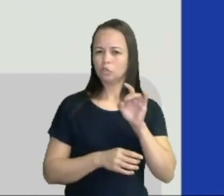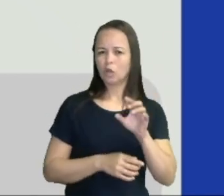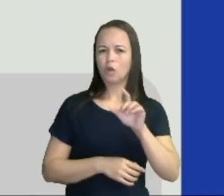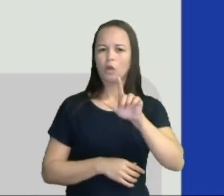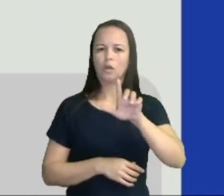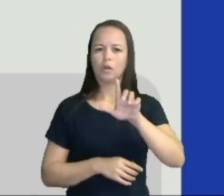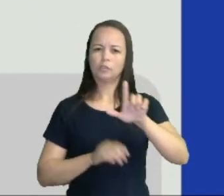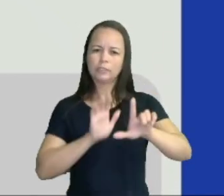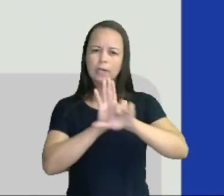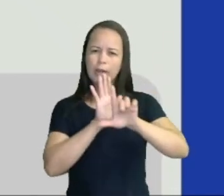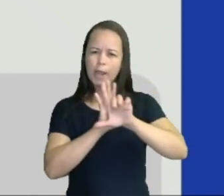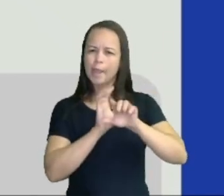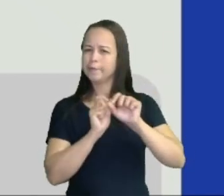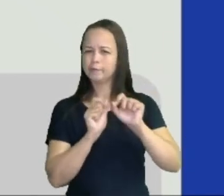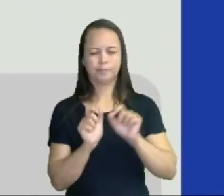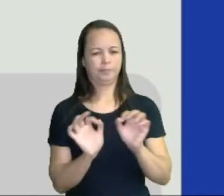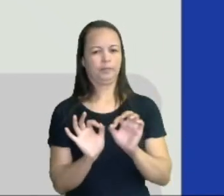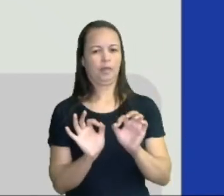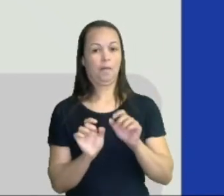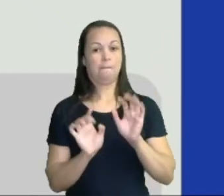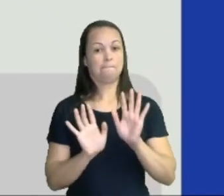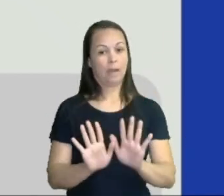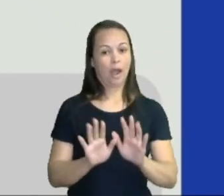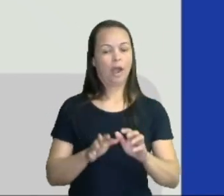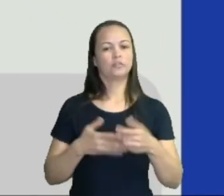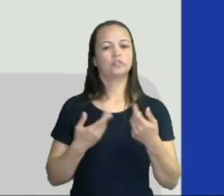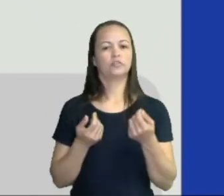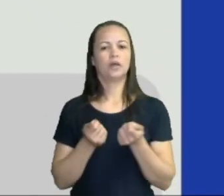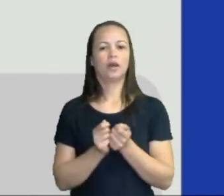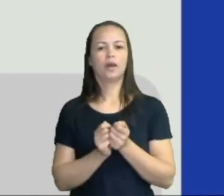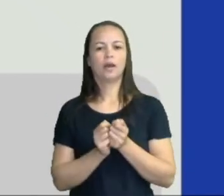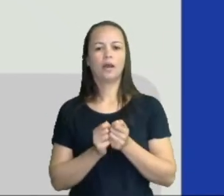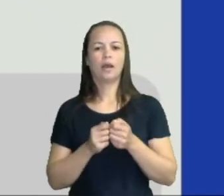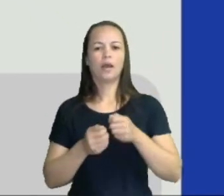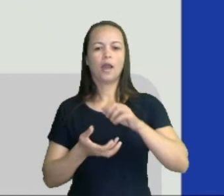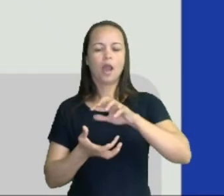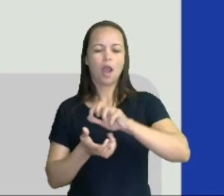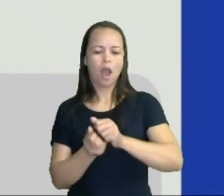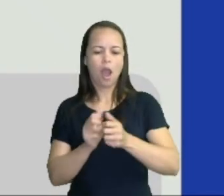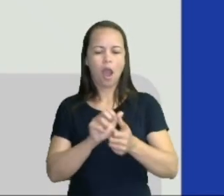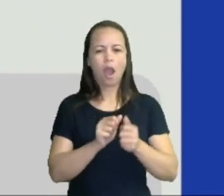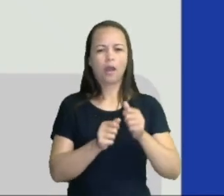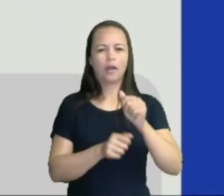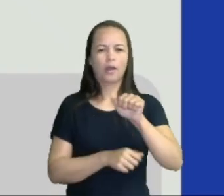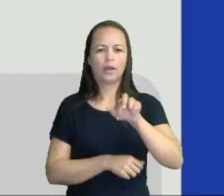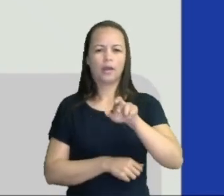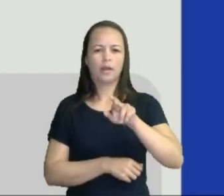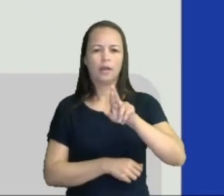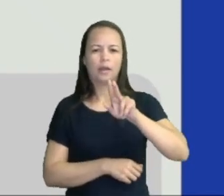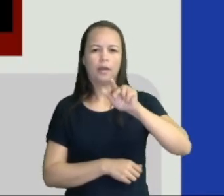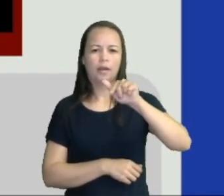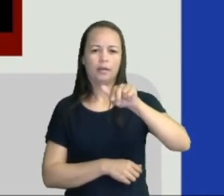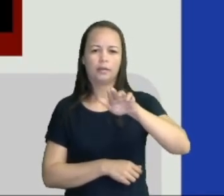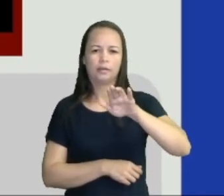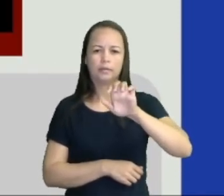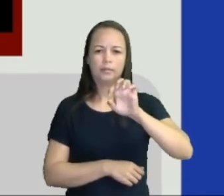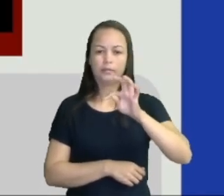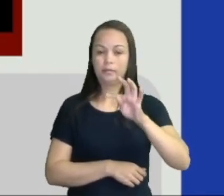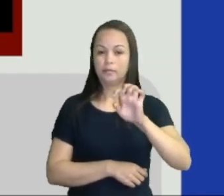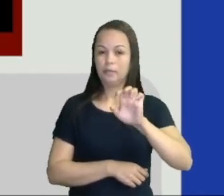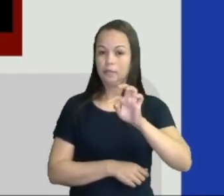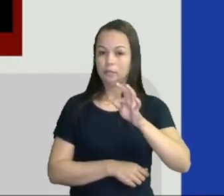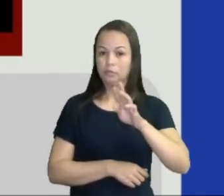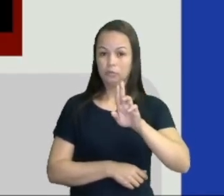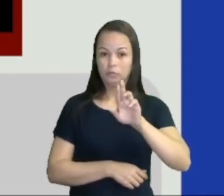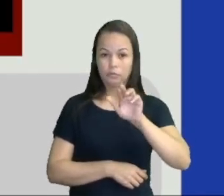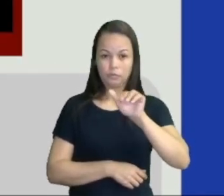exemplo, mas na arquitetura também da França naquele período.